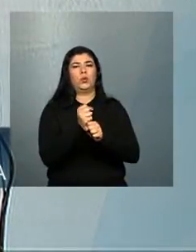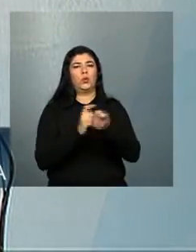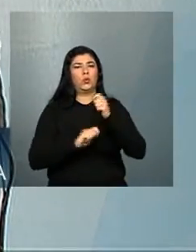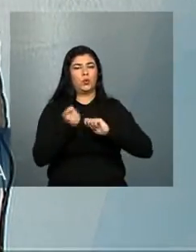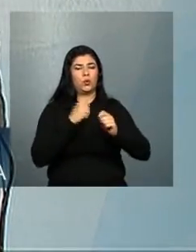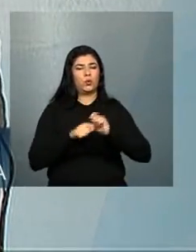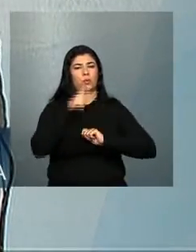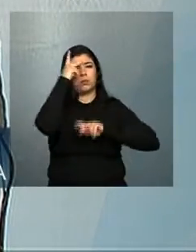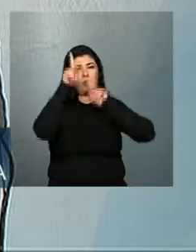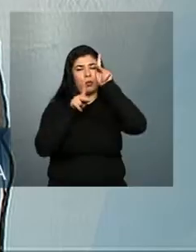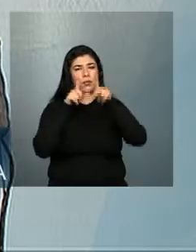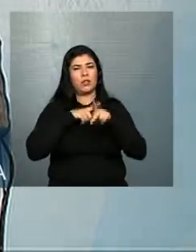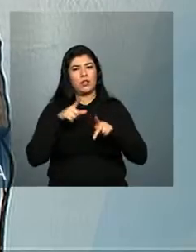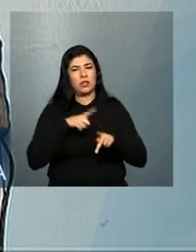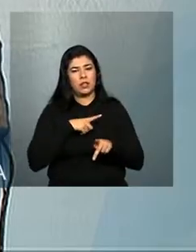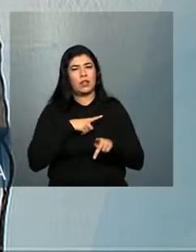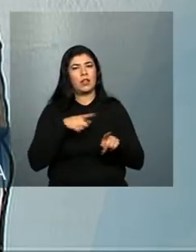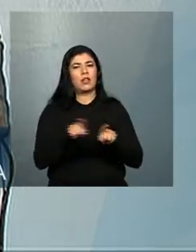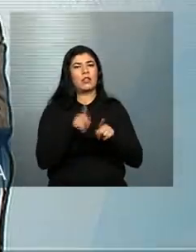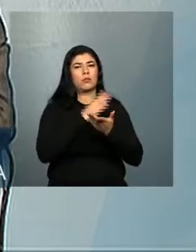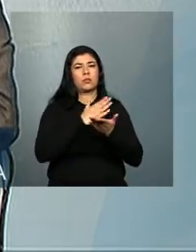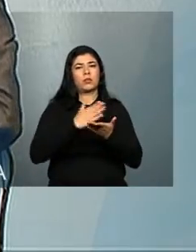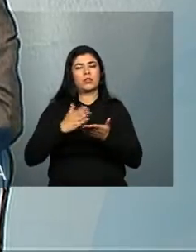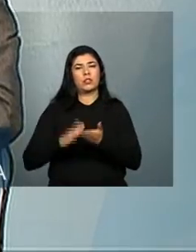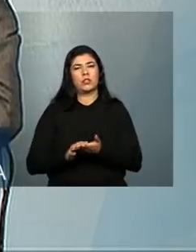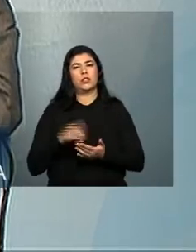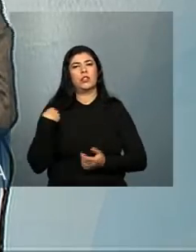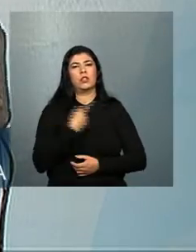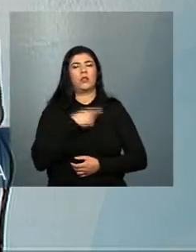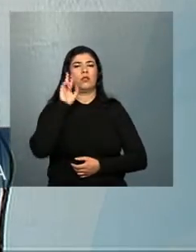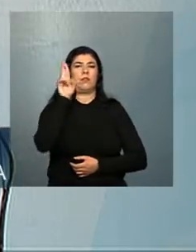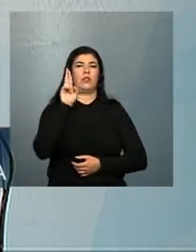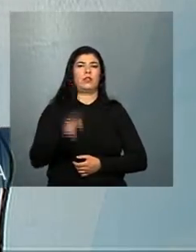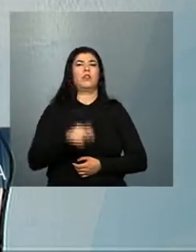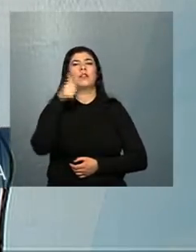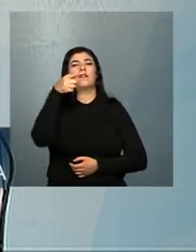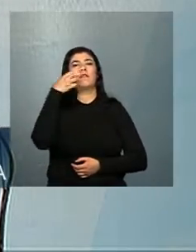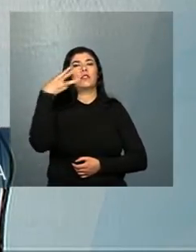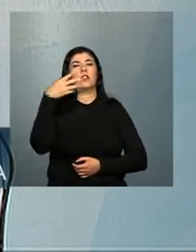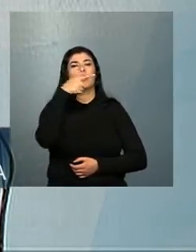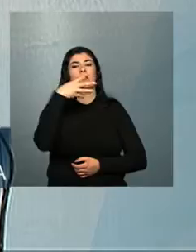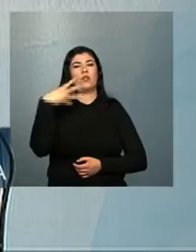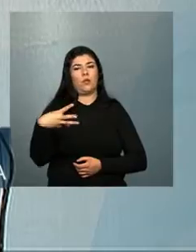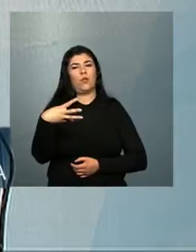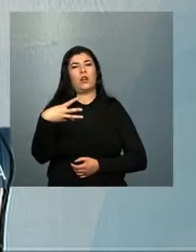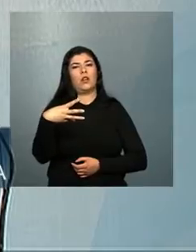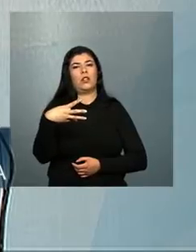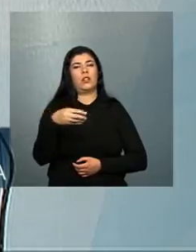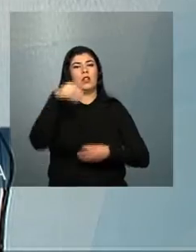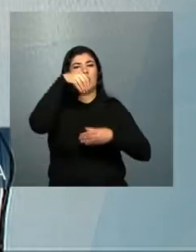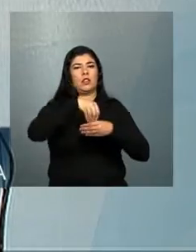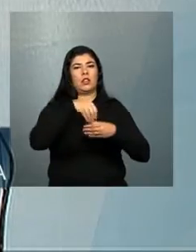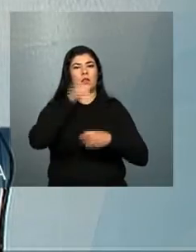a Bahia fica em 23º, 24º lugar entre as 27 unidades da federação.